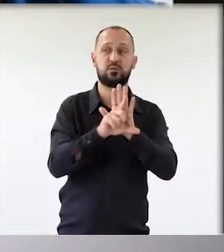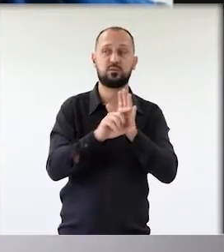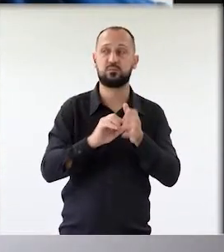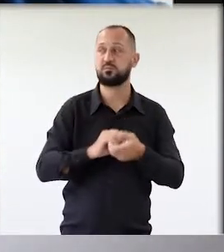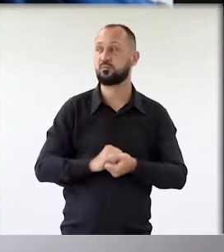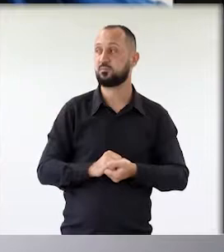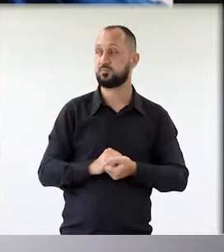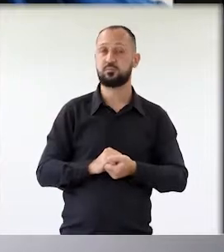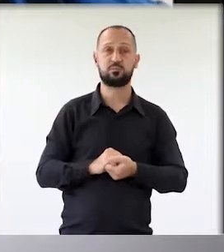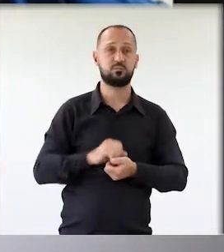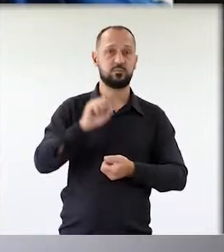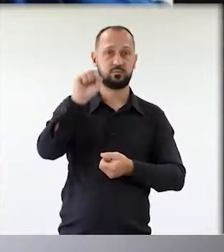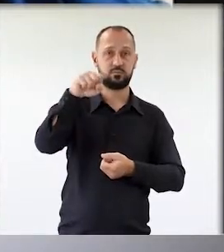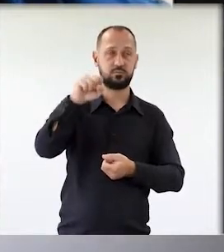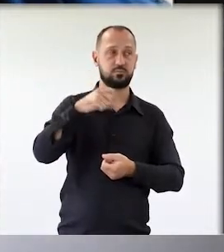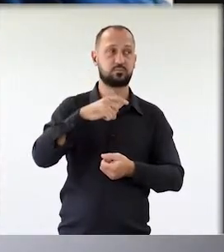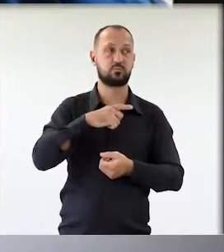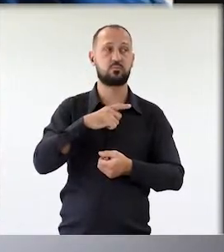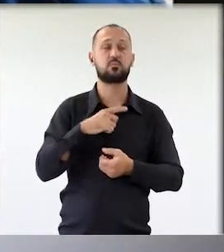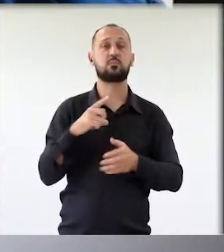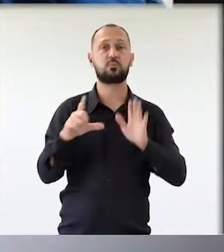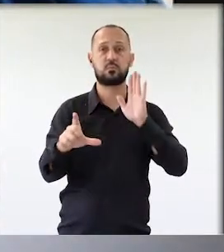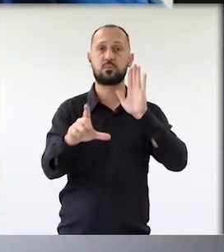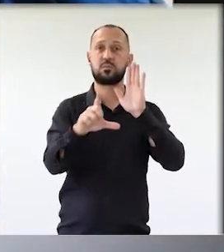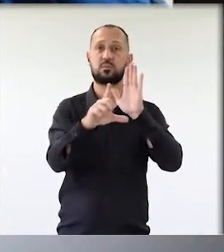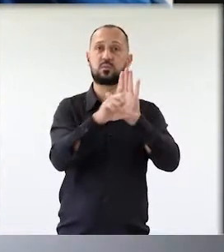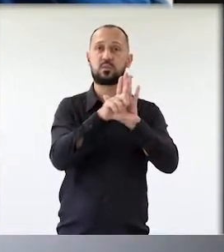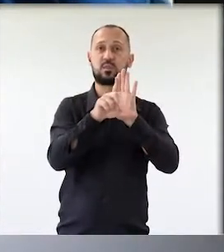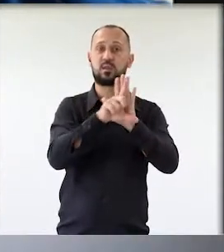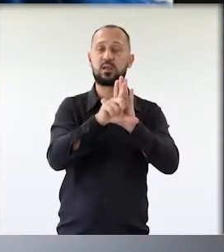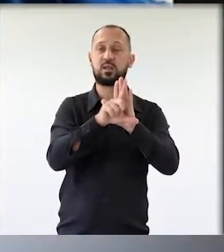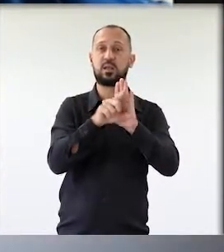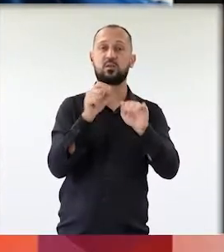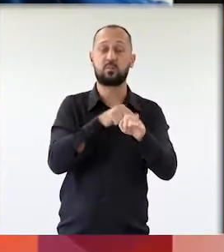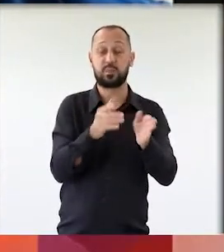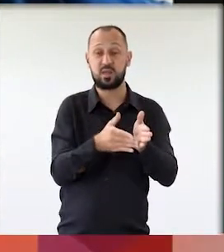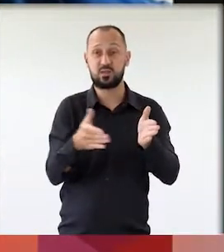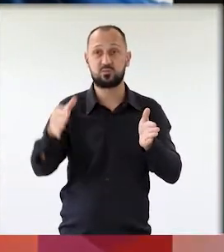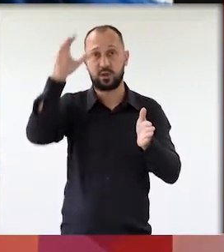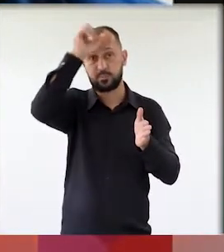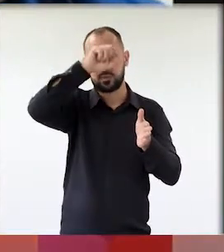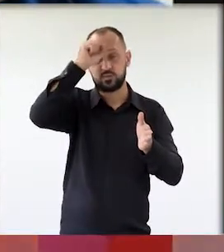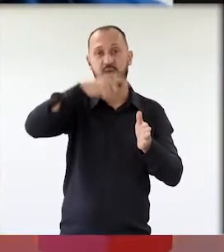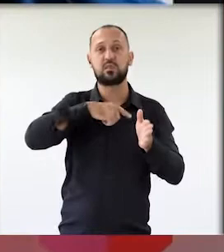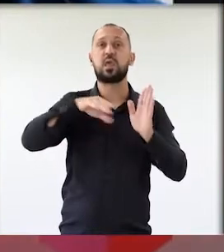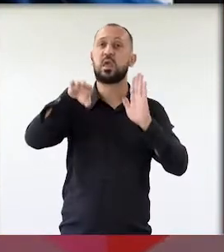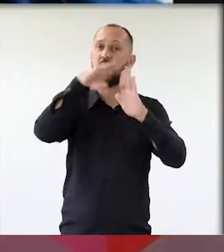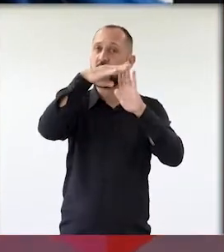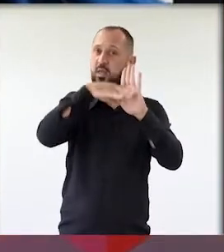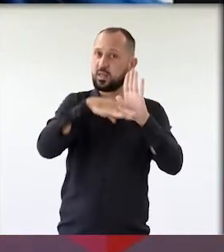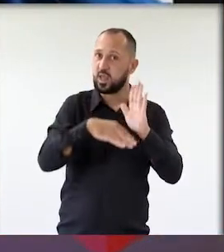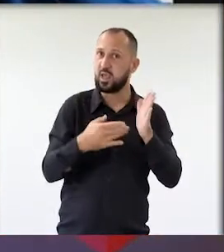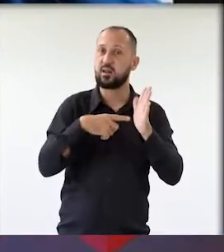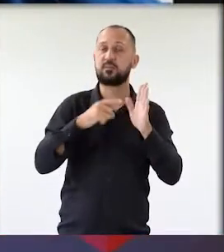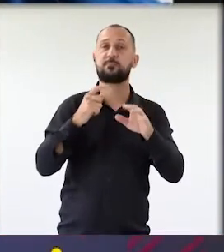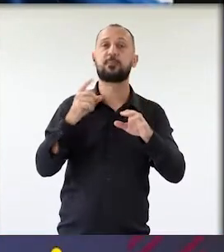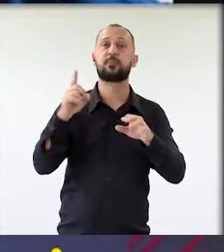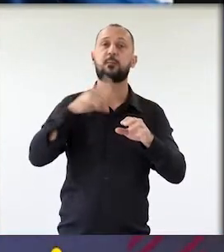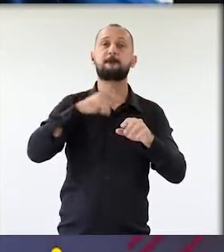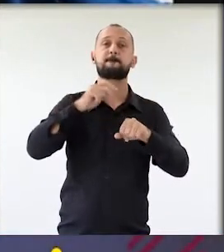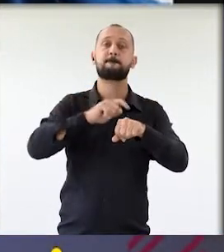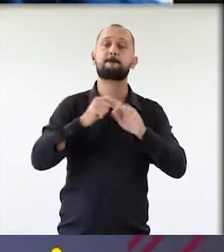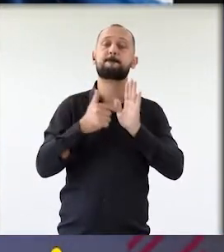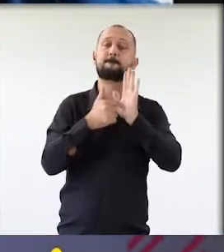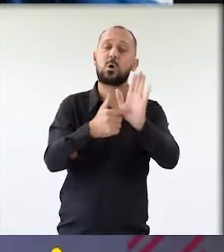acordo com a lei, né? Não estarem desrespeitando nós o temos ECA. a lei. Nós temos a lei de aprendizagem, que define os critérios,